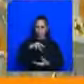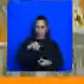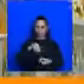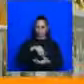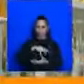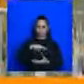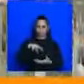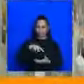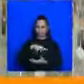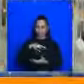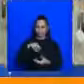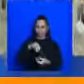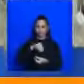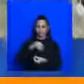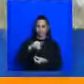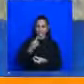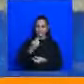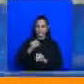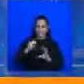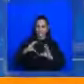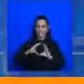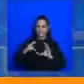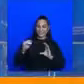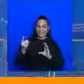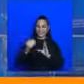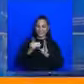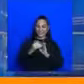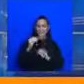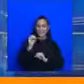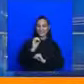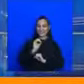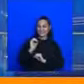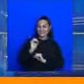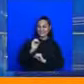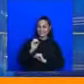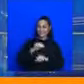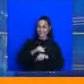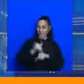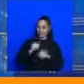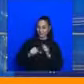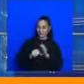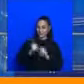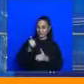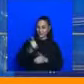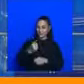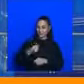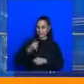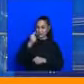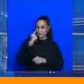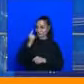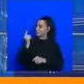Globo carregado, embaralhando. 100 bolas numeradas de 01 a 00. Vamos chamar o primeiro número.